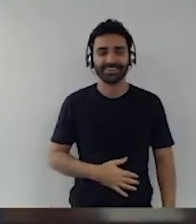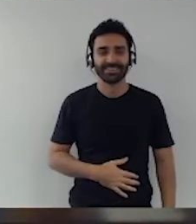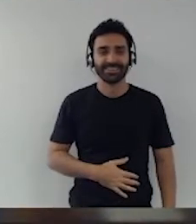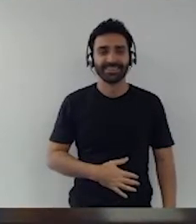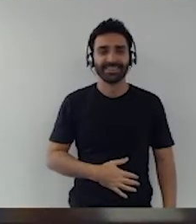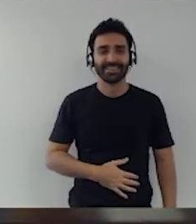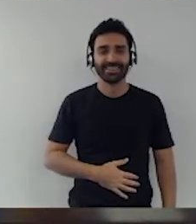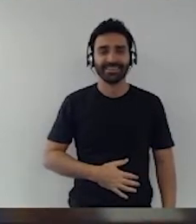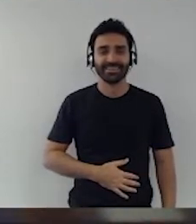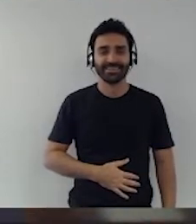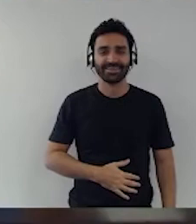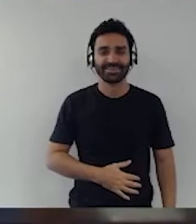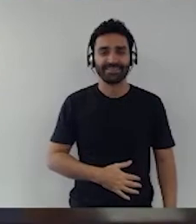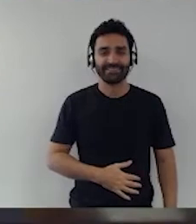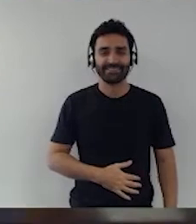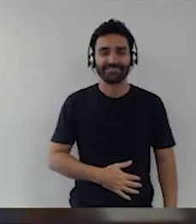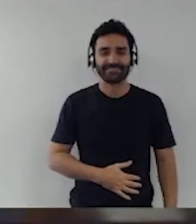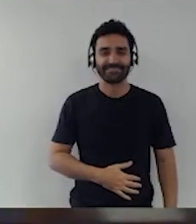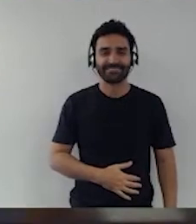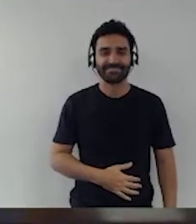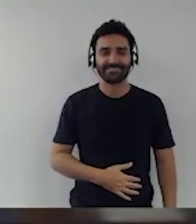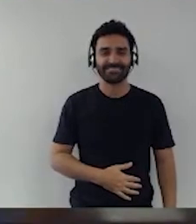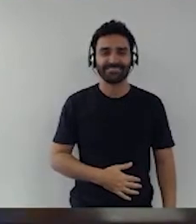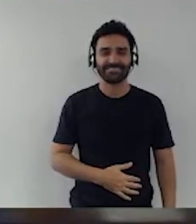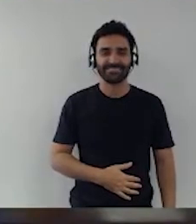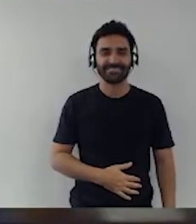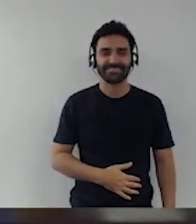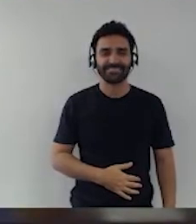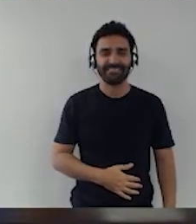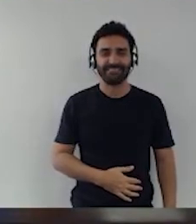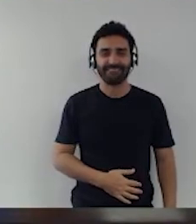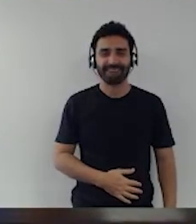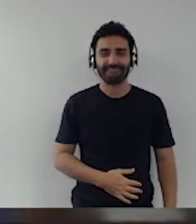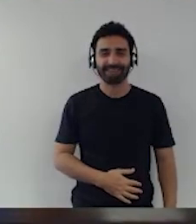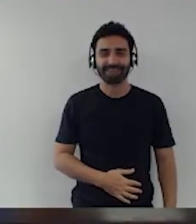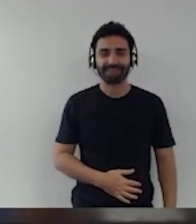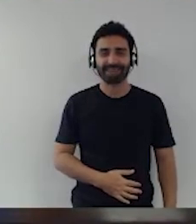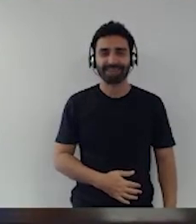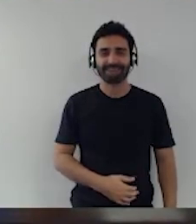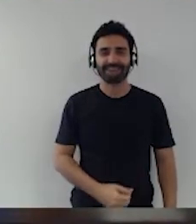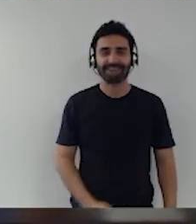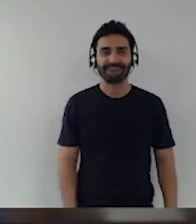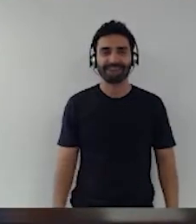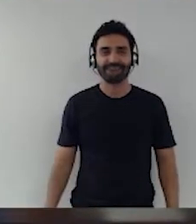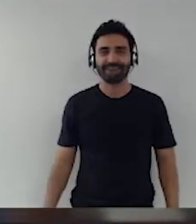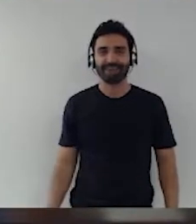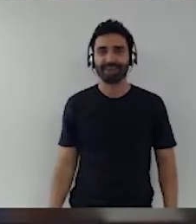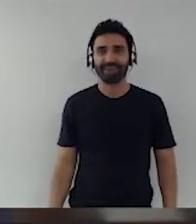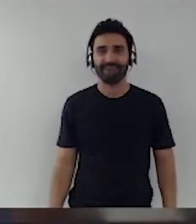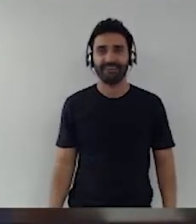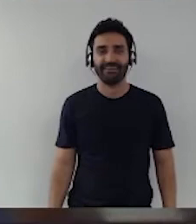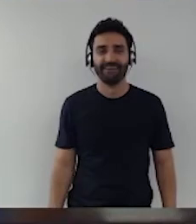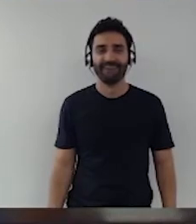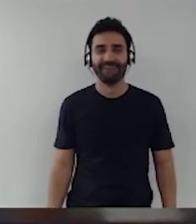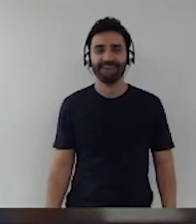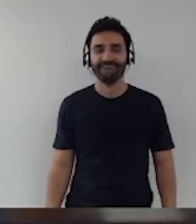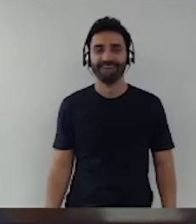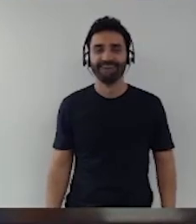chamado novo normal para, na sua identidade, construir novas ações de rede que